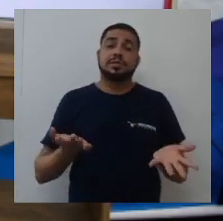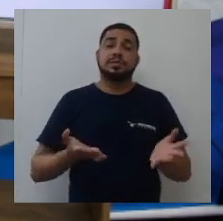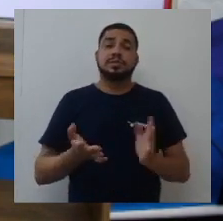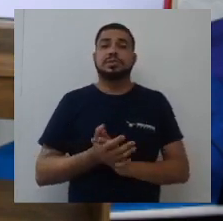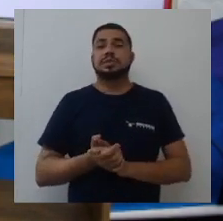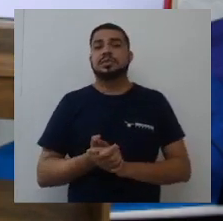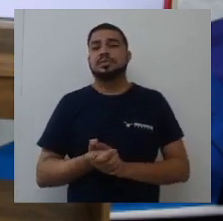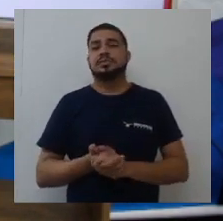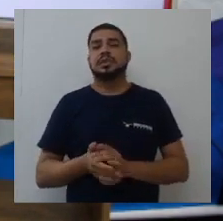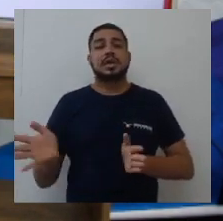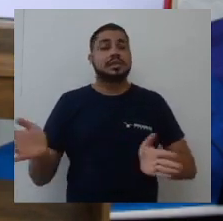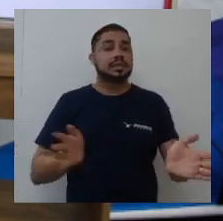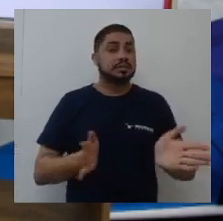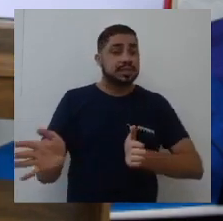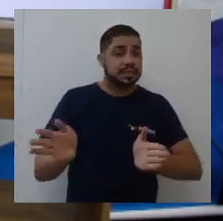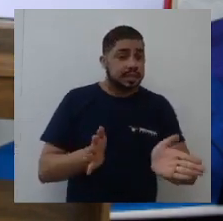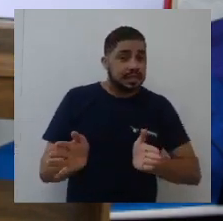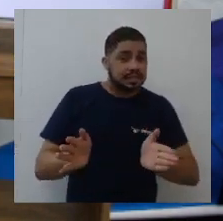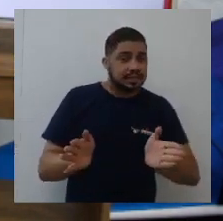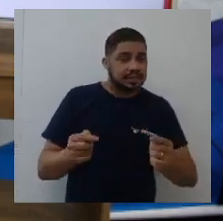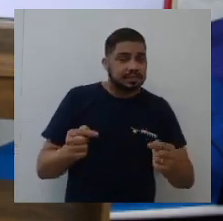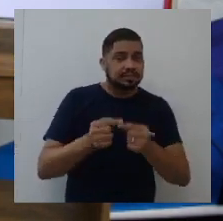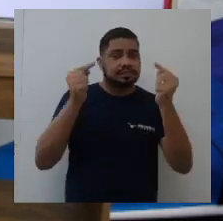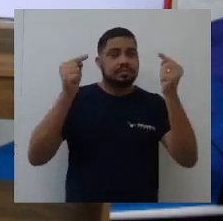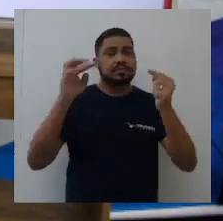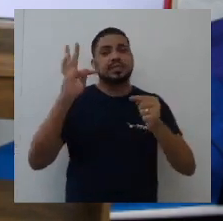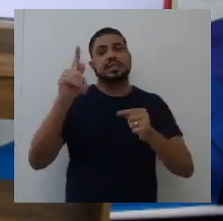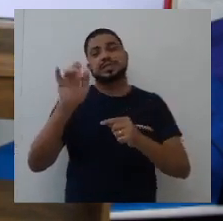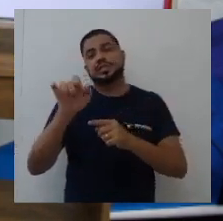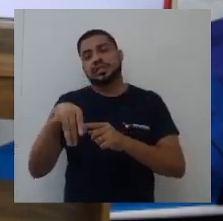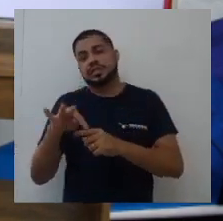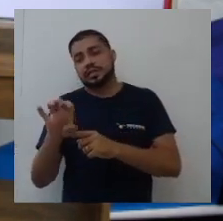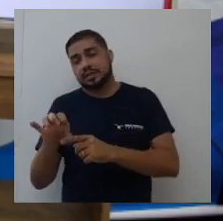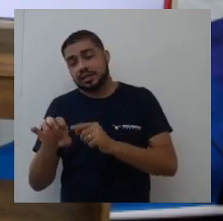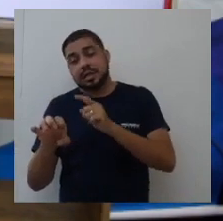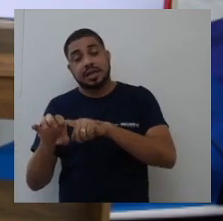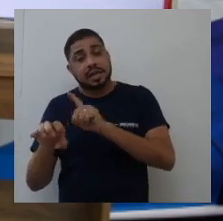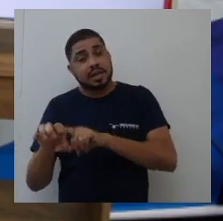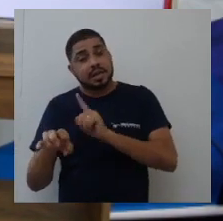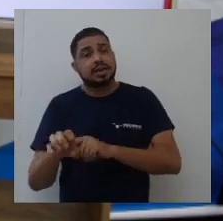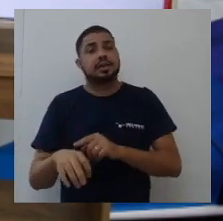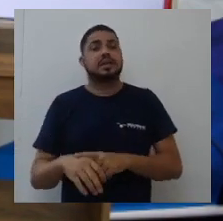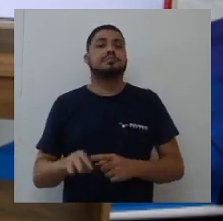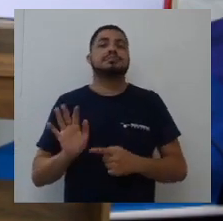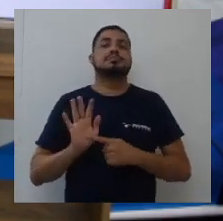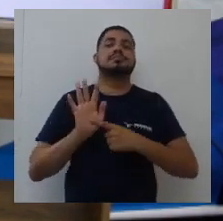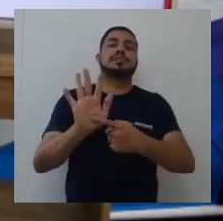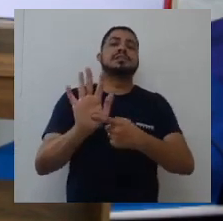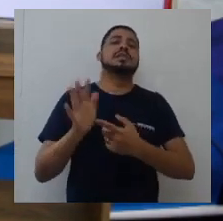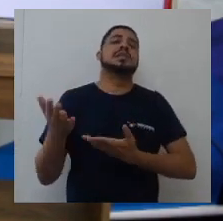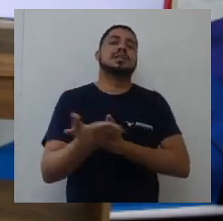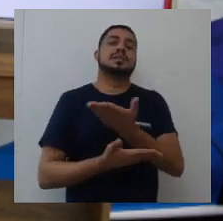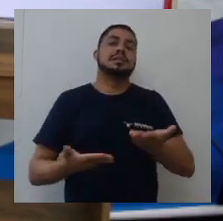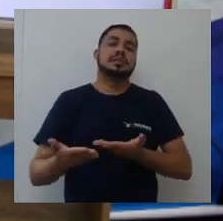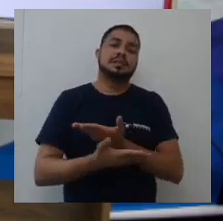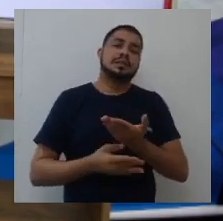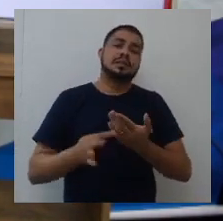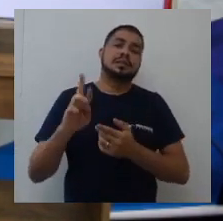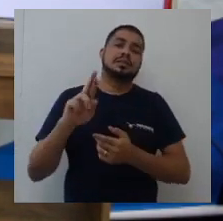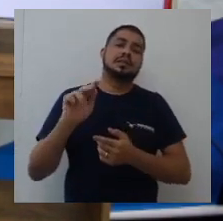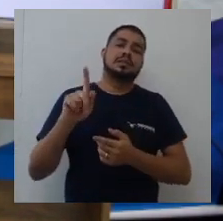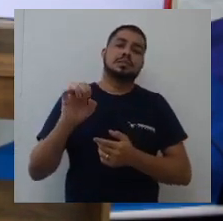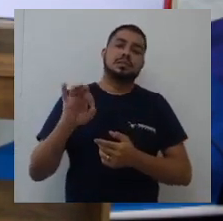A acessibilidade tem a ver com tangente. E tangente traz para a gente essa relação massa da